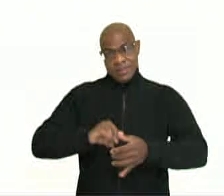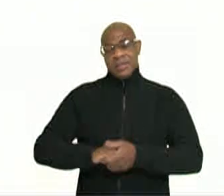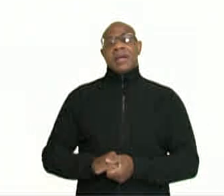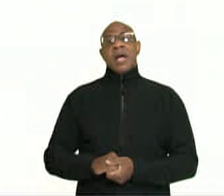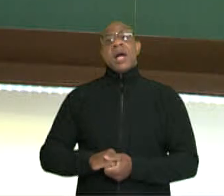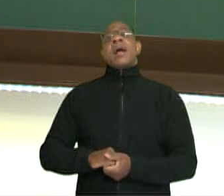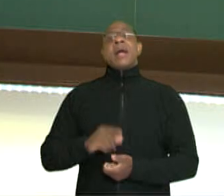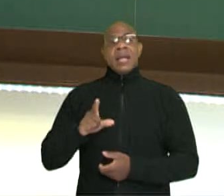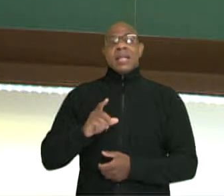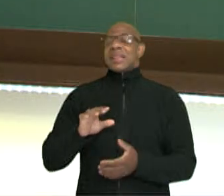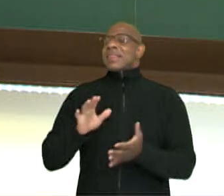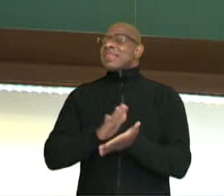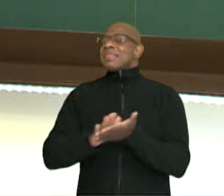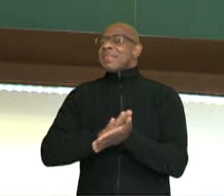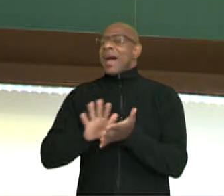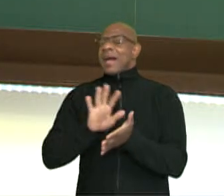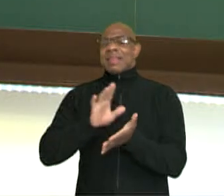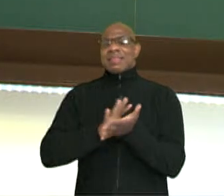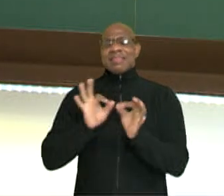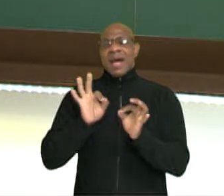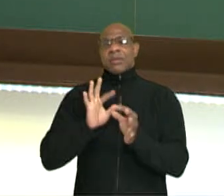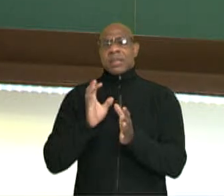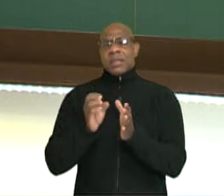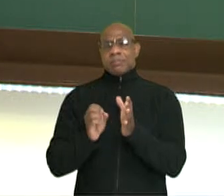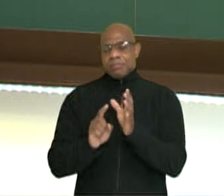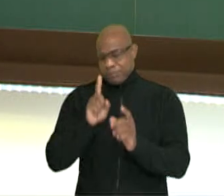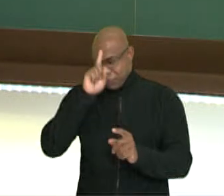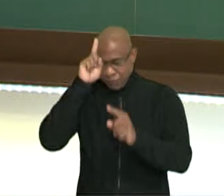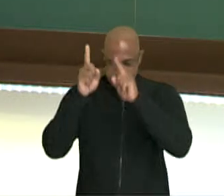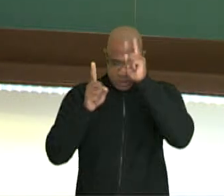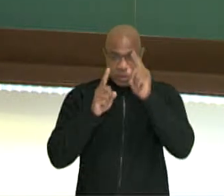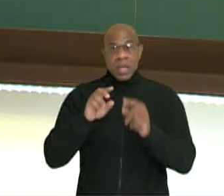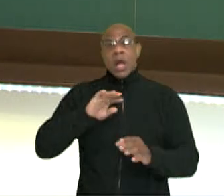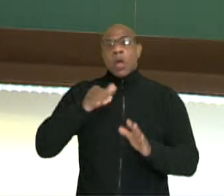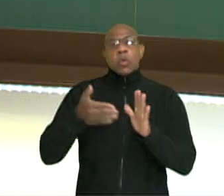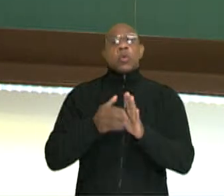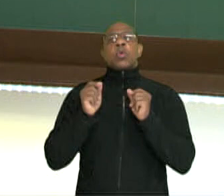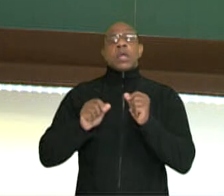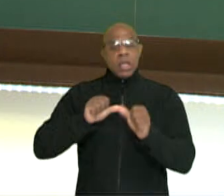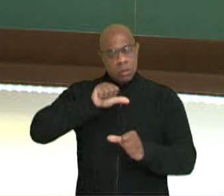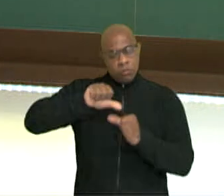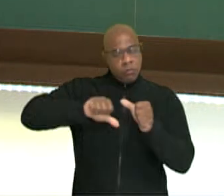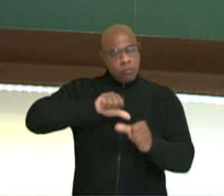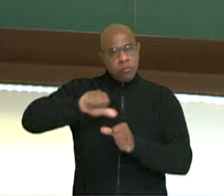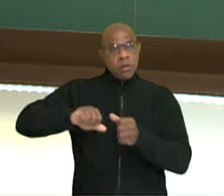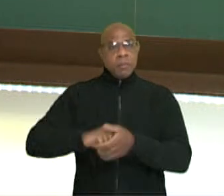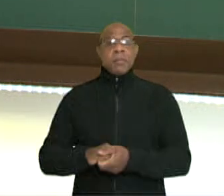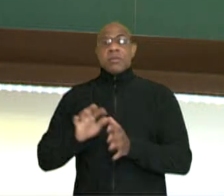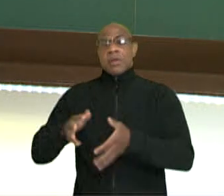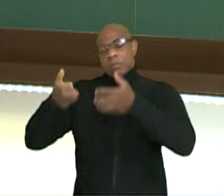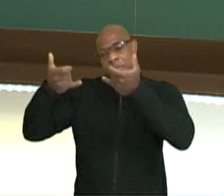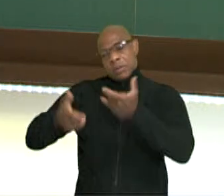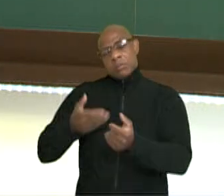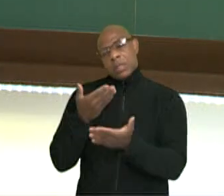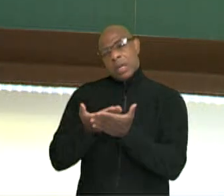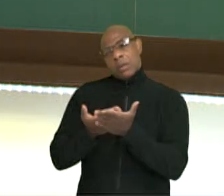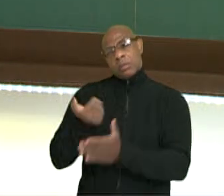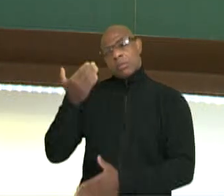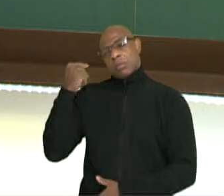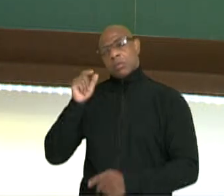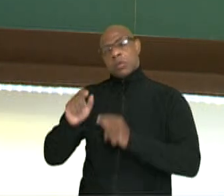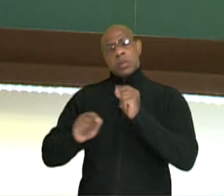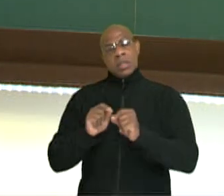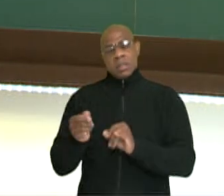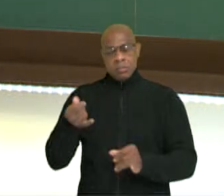se transforma, que já estudamos em outras aulas, que fala sobre a conservação da massa aí nas reações químicas,